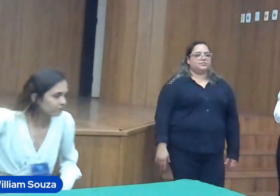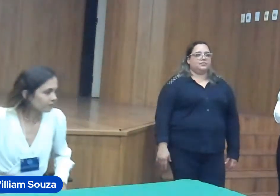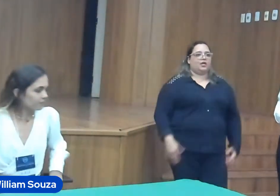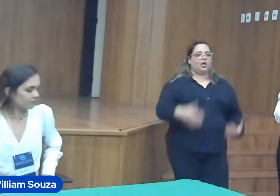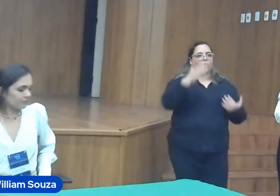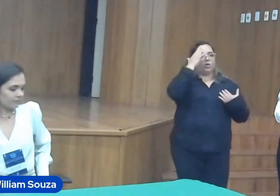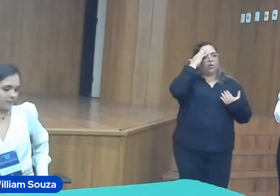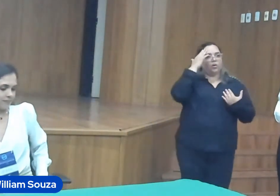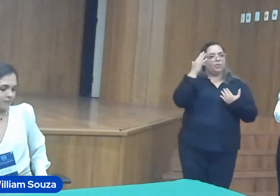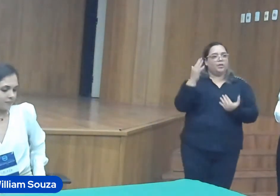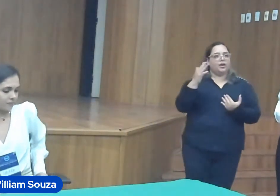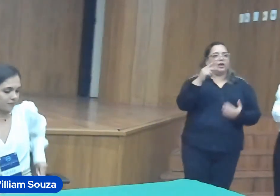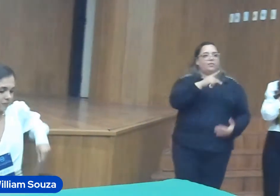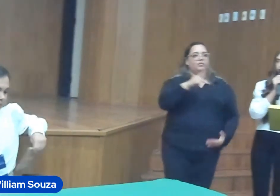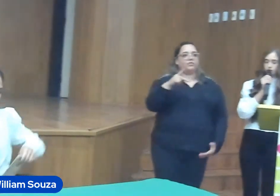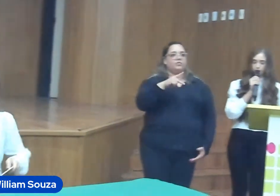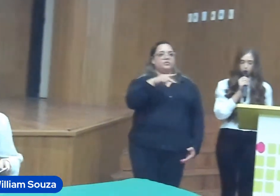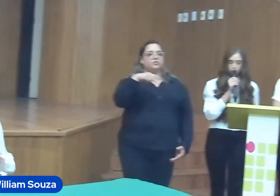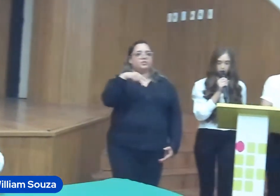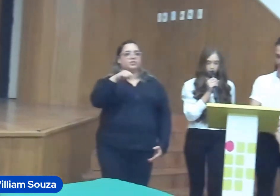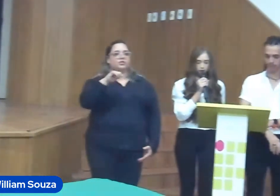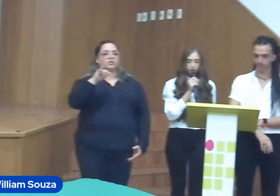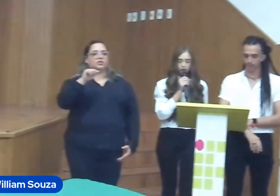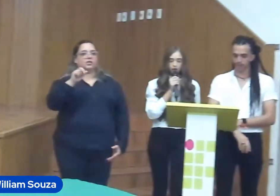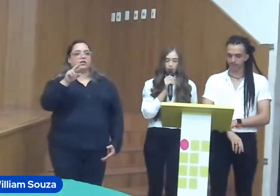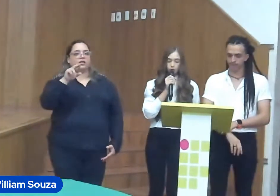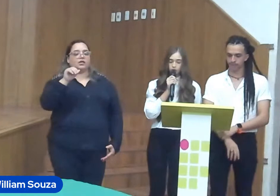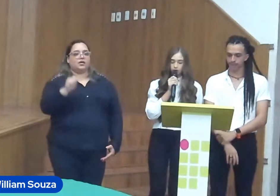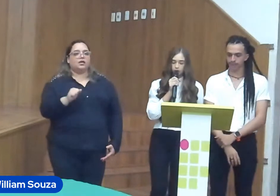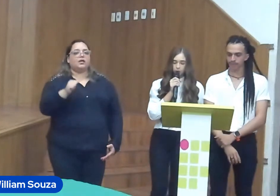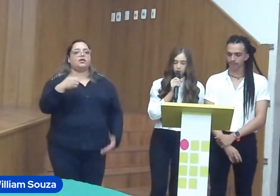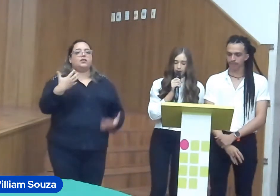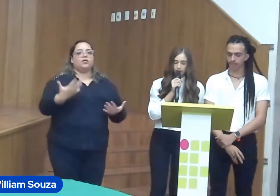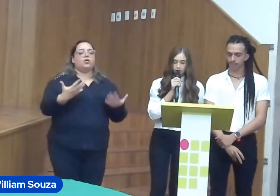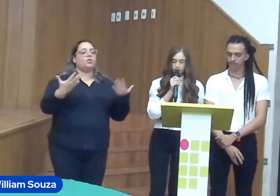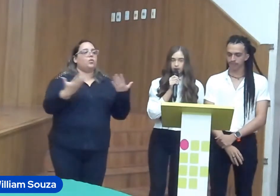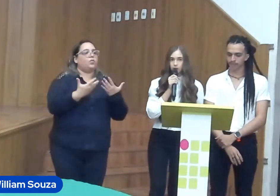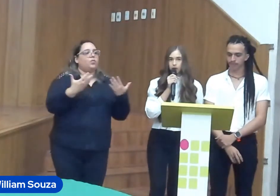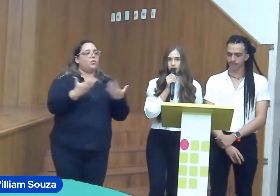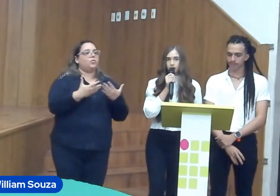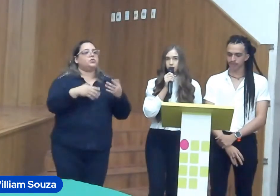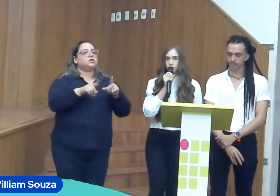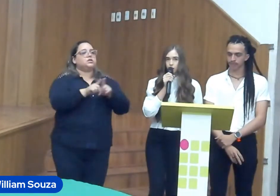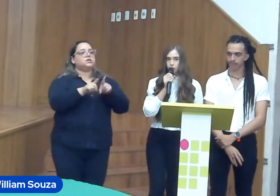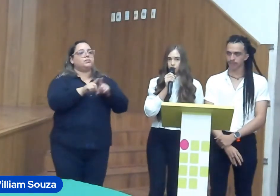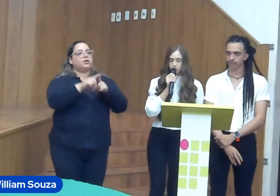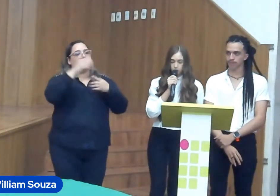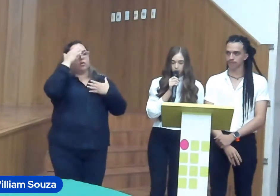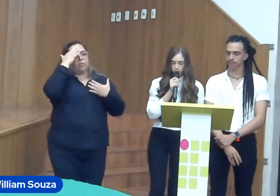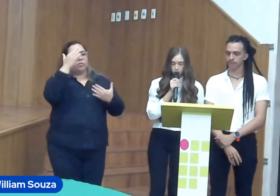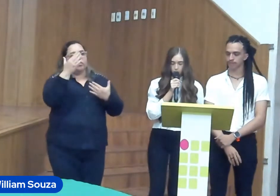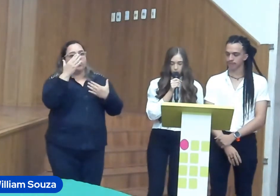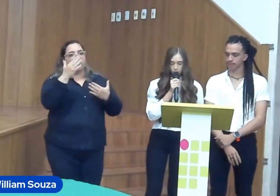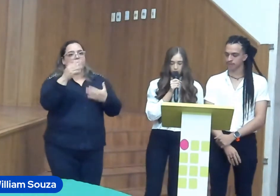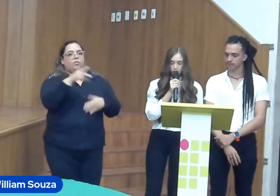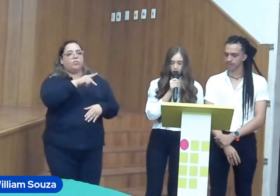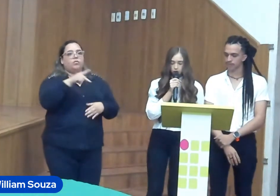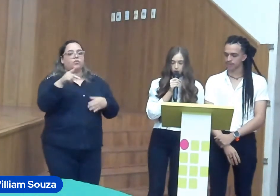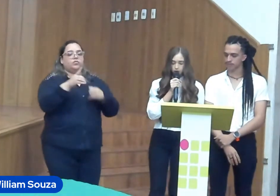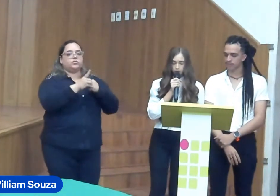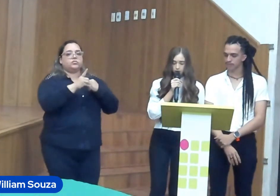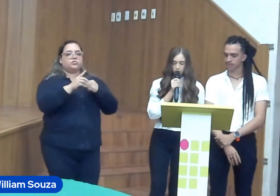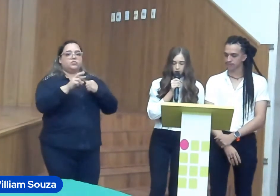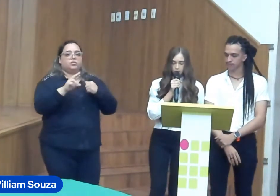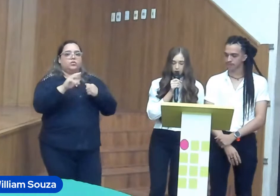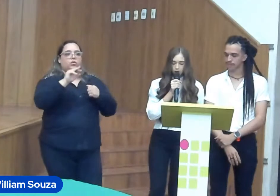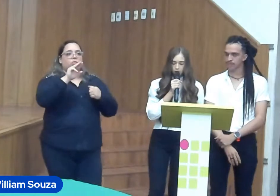Obrigada, professora Nayara, pelas palavras de acolhida, e aproveitamos para agradecer também o professor doutor William de